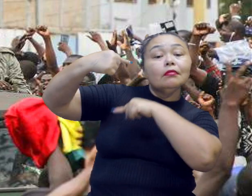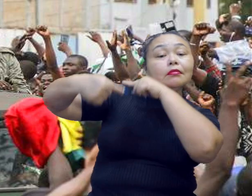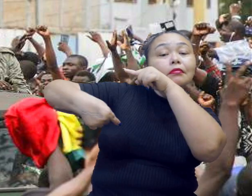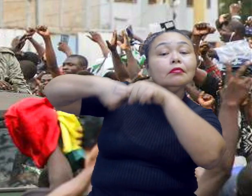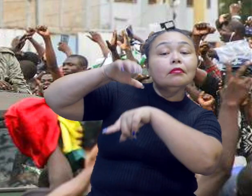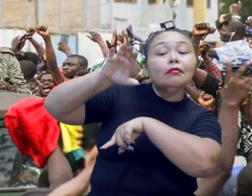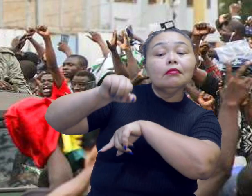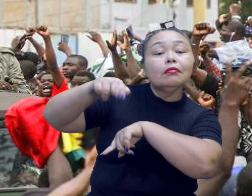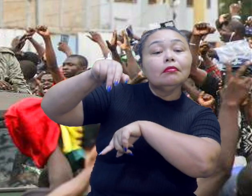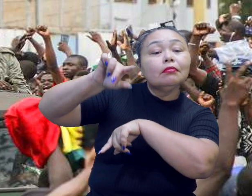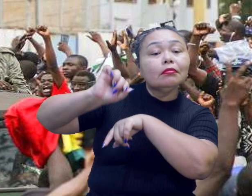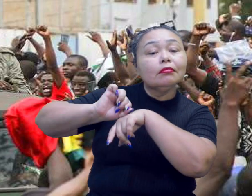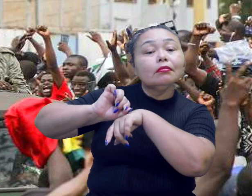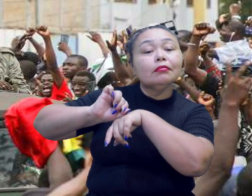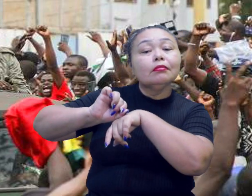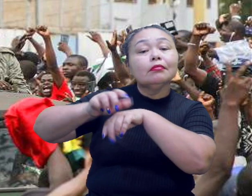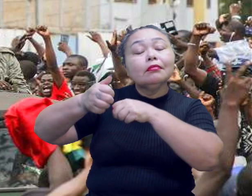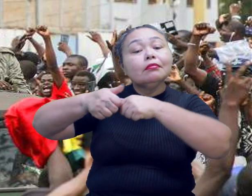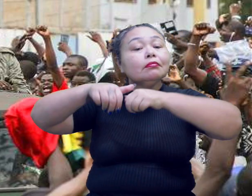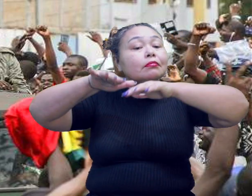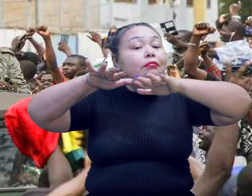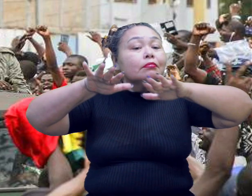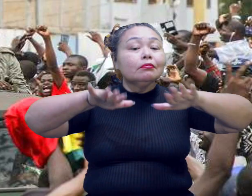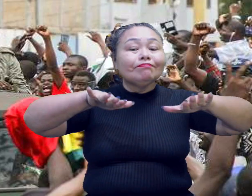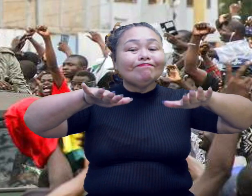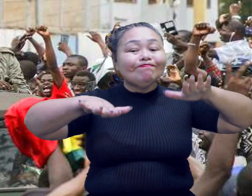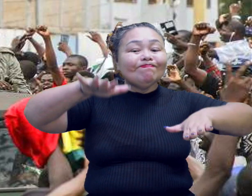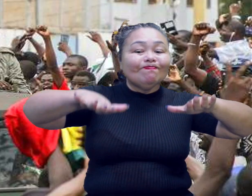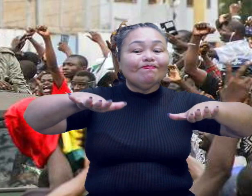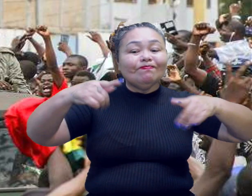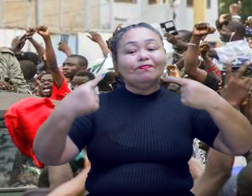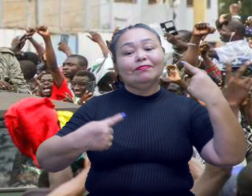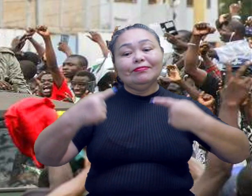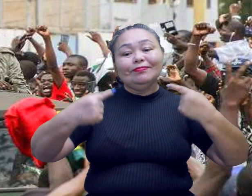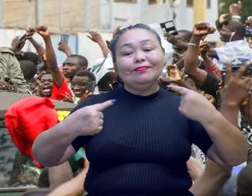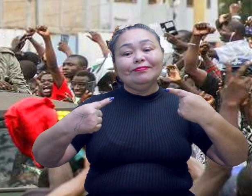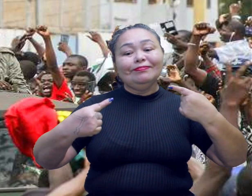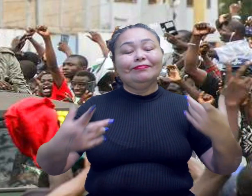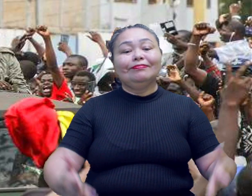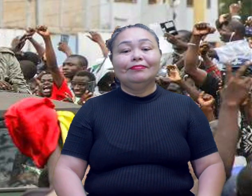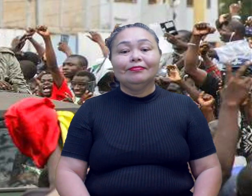Herdeiros do colonialismo e instabilidade política.